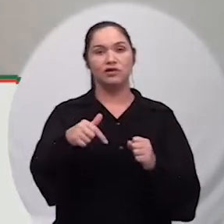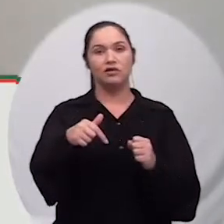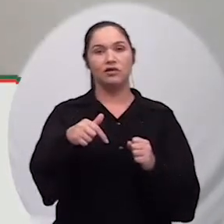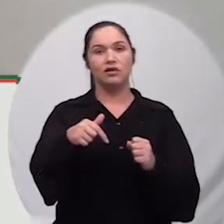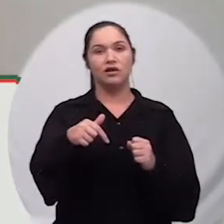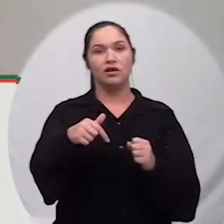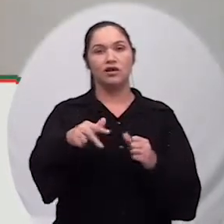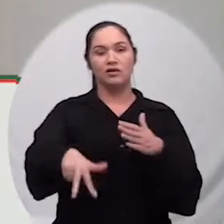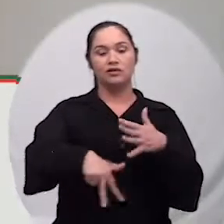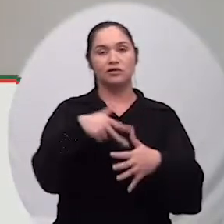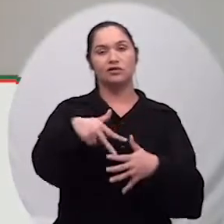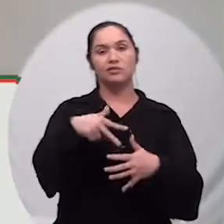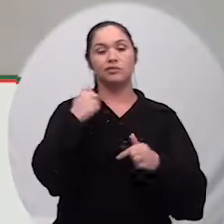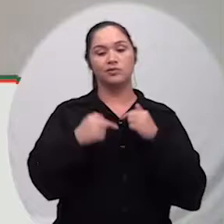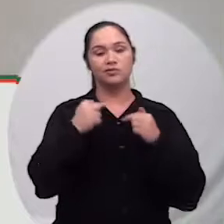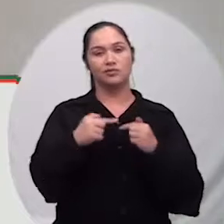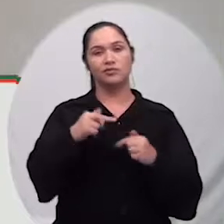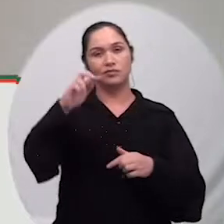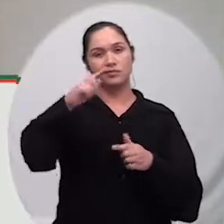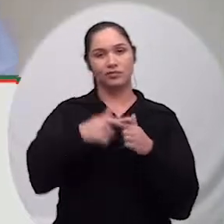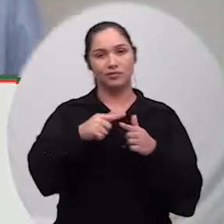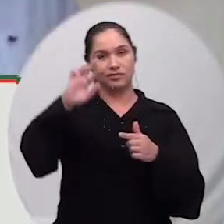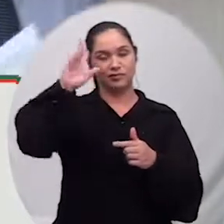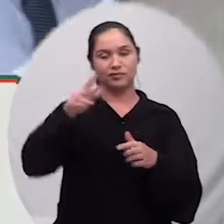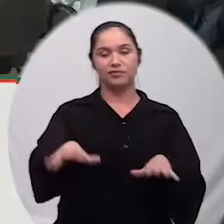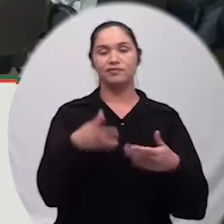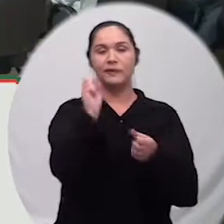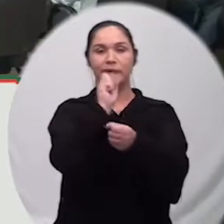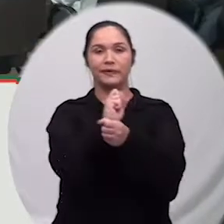estamos aguardando isso. Obrigado a todos.